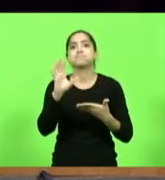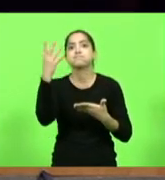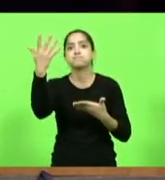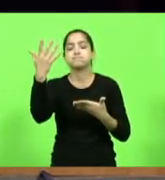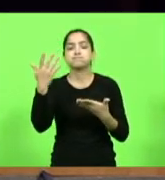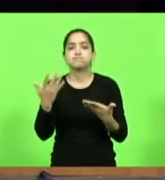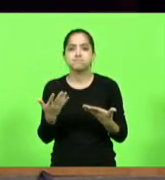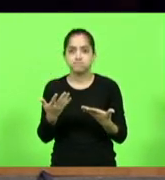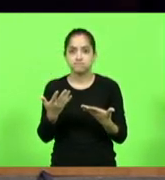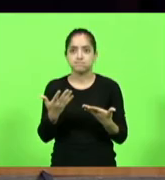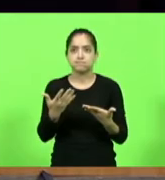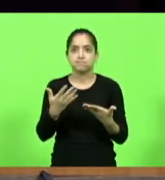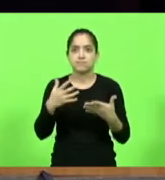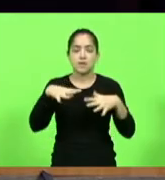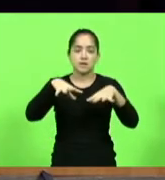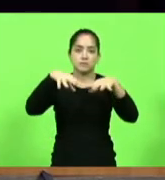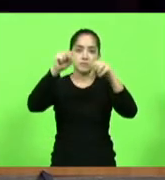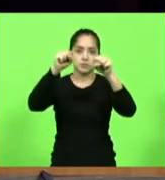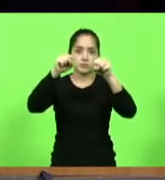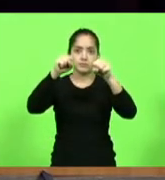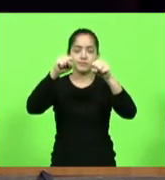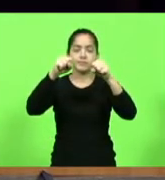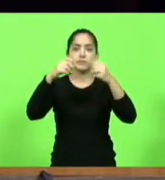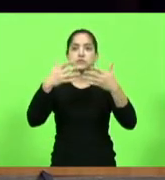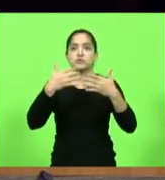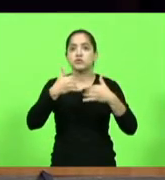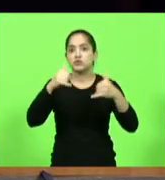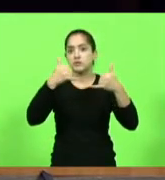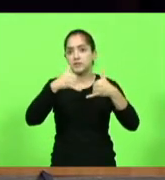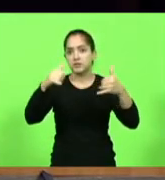é a queda automática